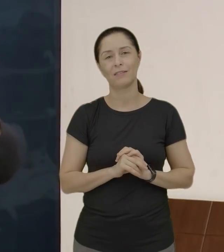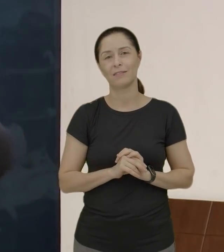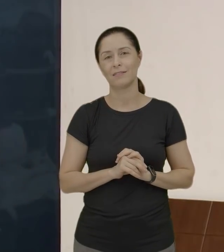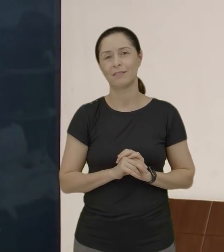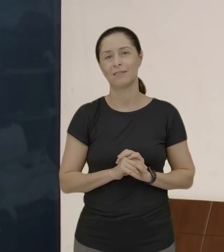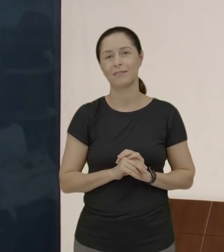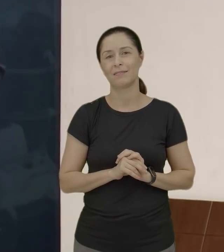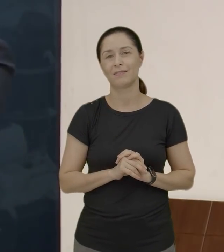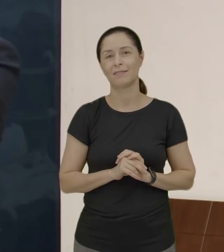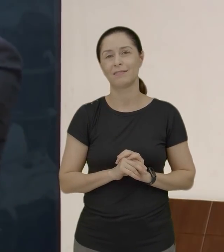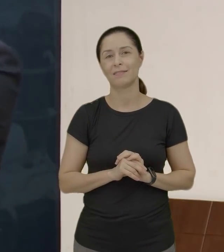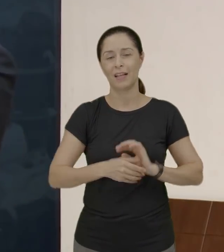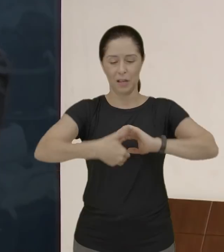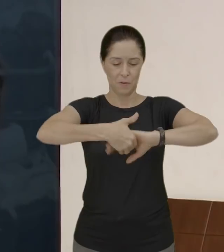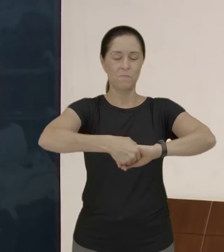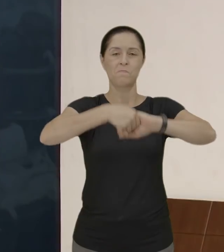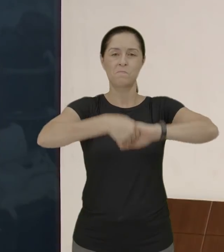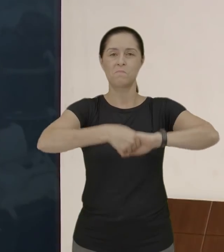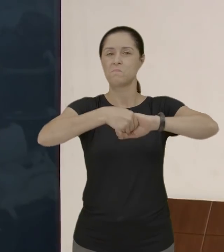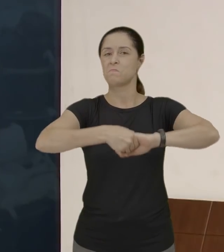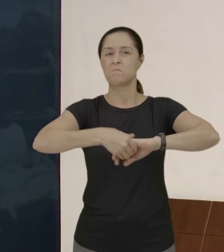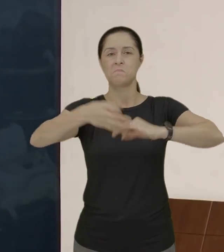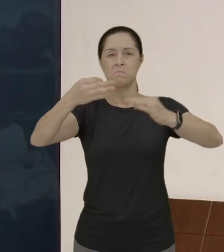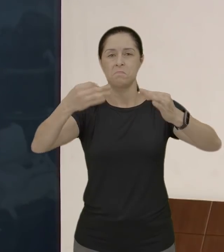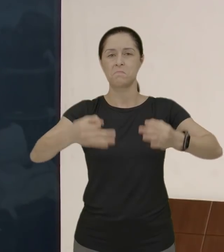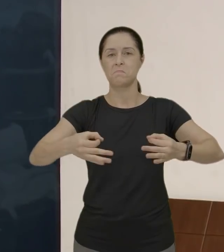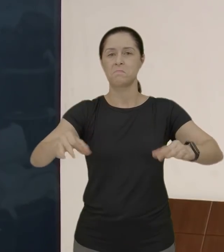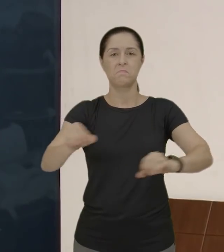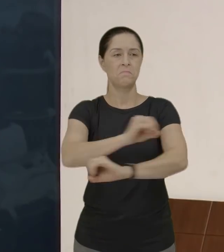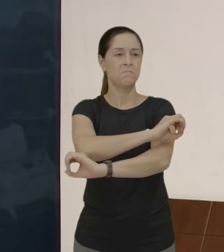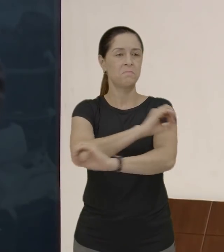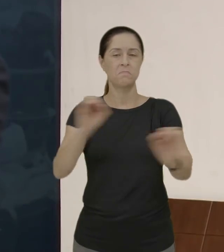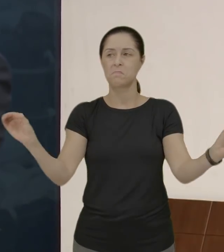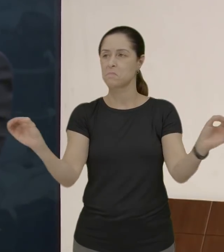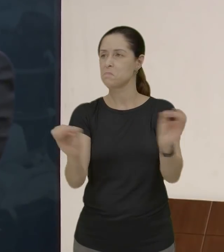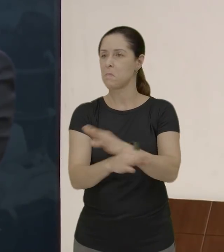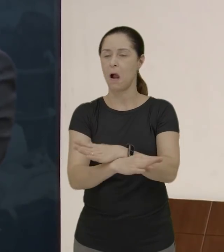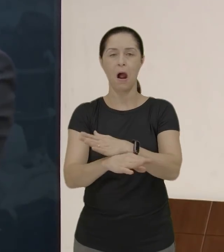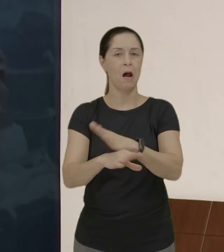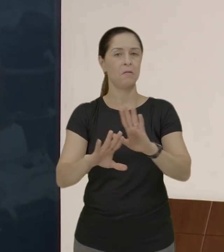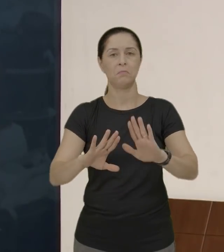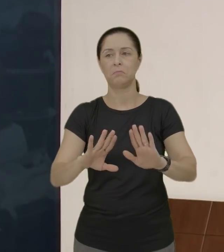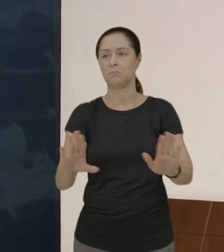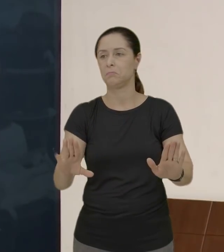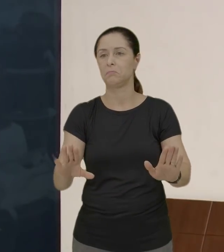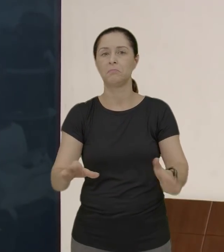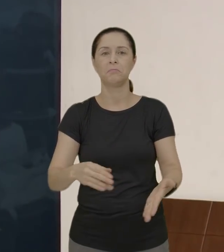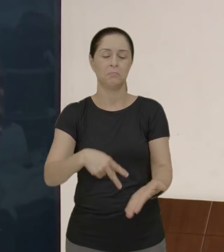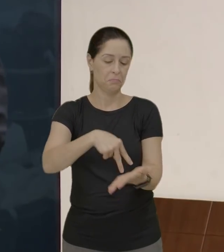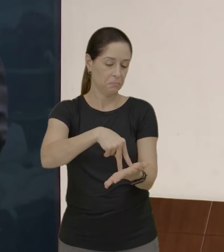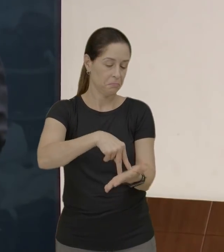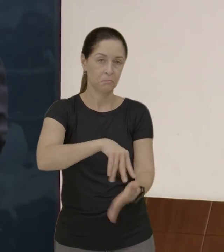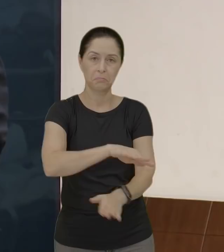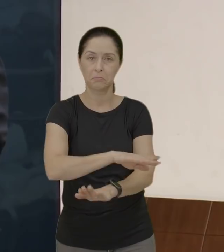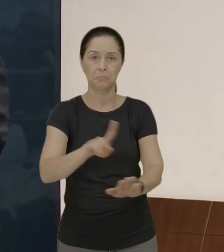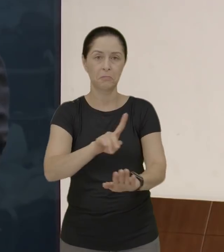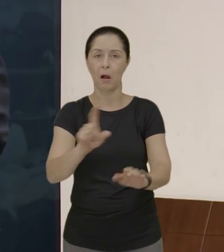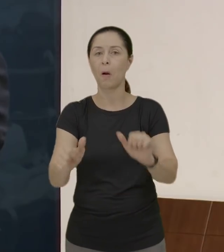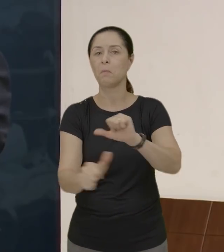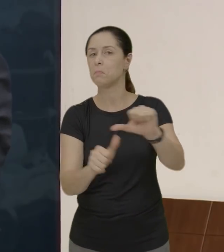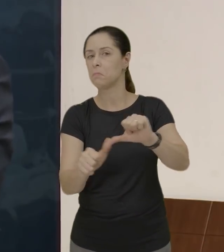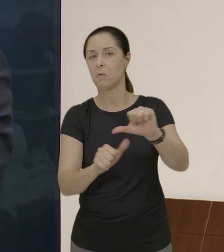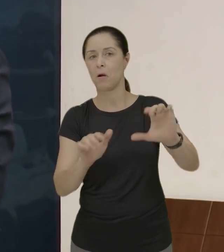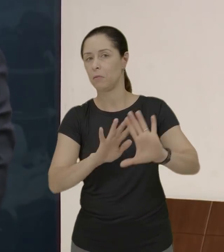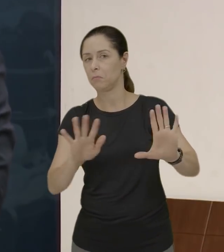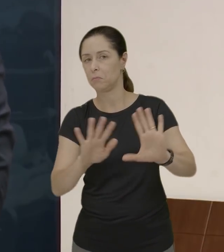juramento, a mão está dada, o fio do bigode está presente, compromisso está selado,